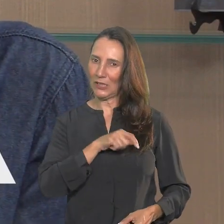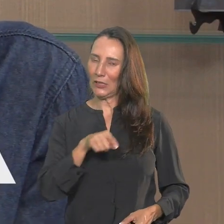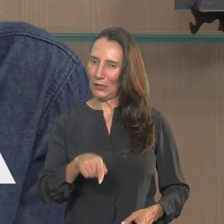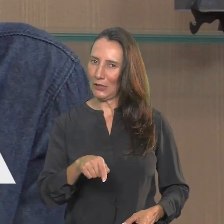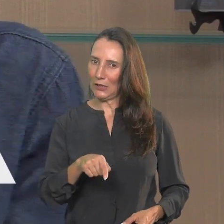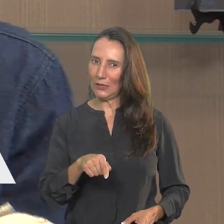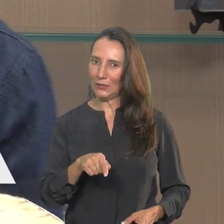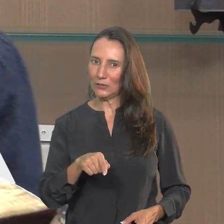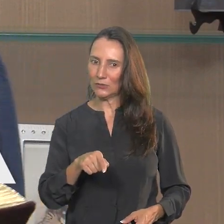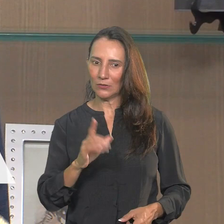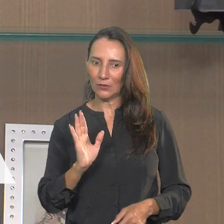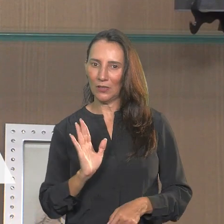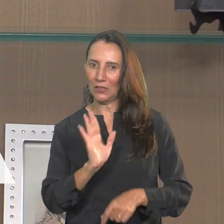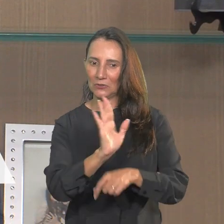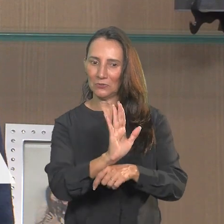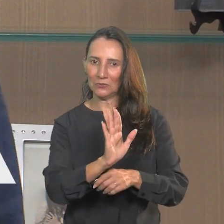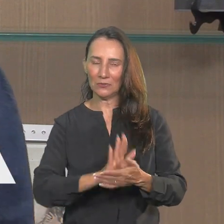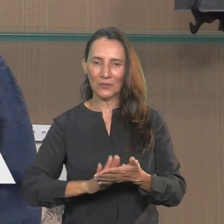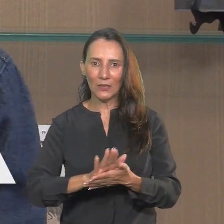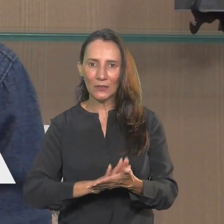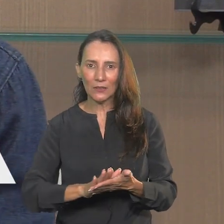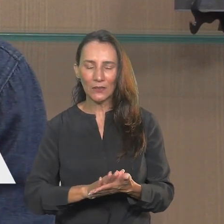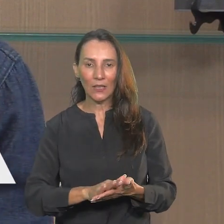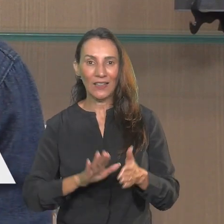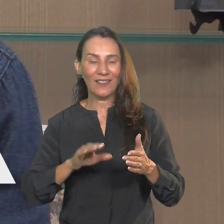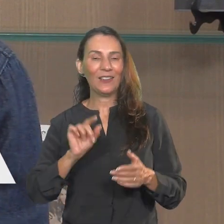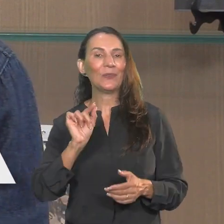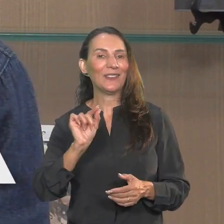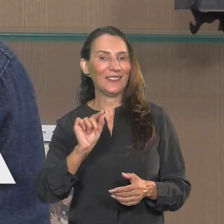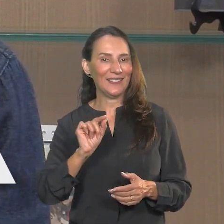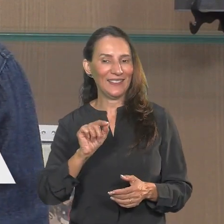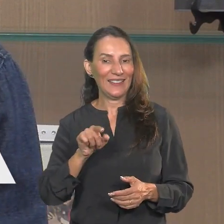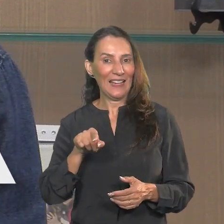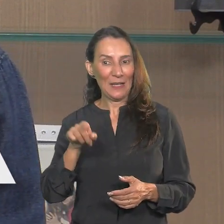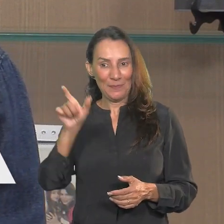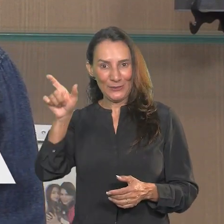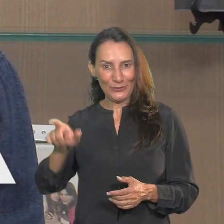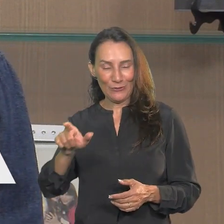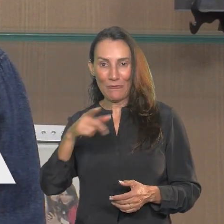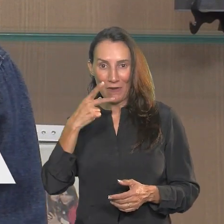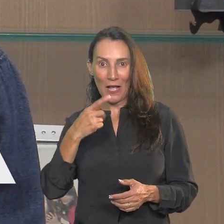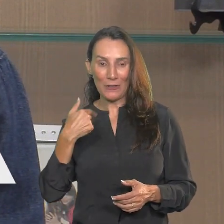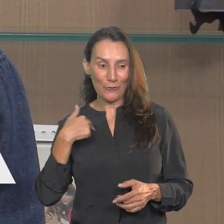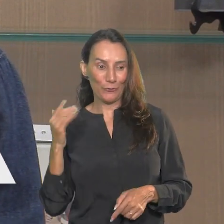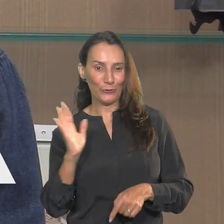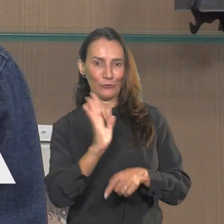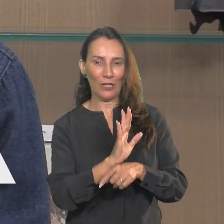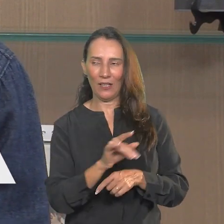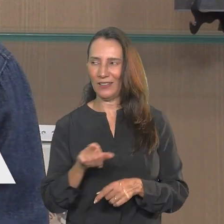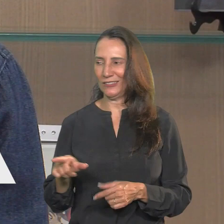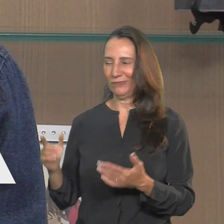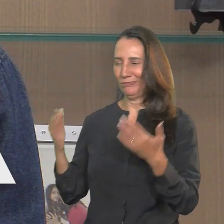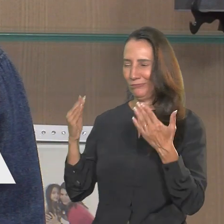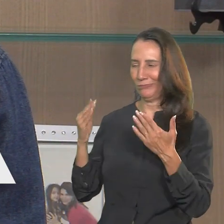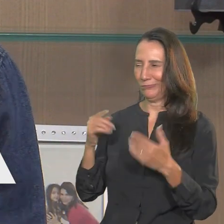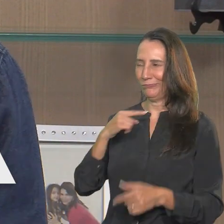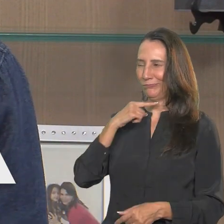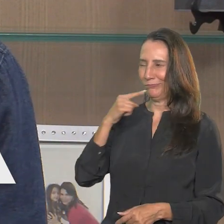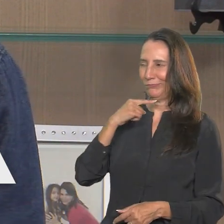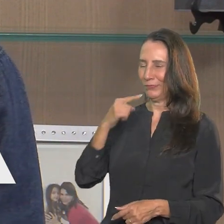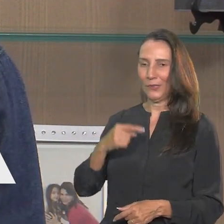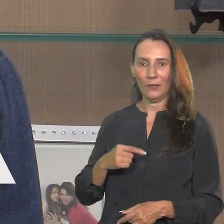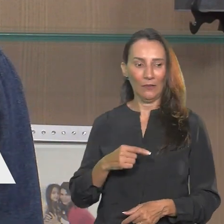do bem. Quer dizer, você fala que vai fazer o bem, eles não acreditam, são inimigos. Além de não